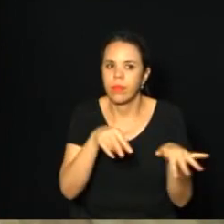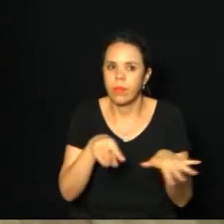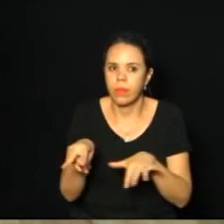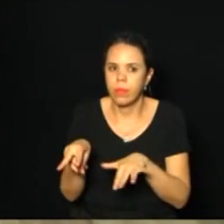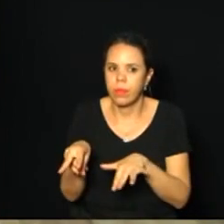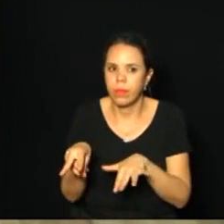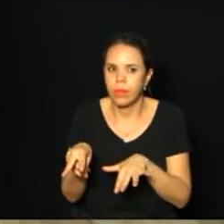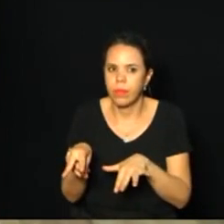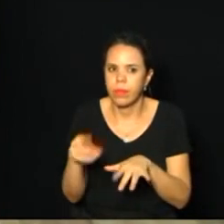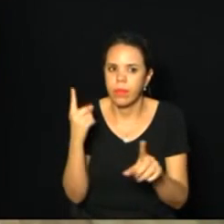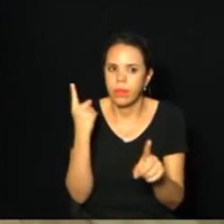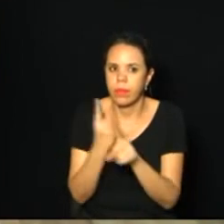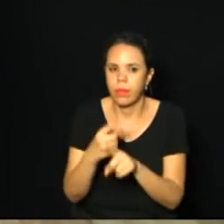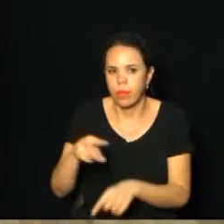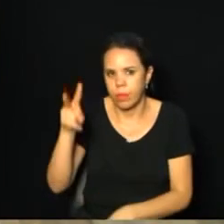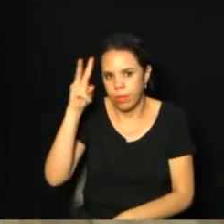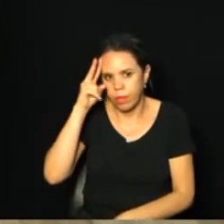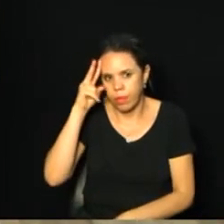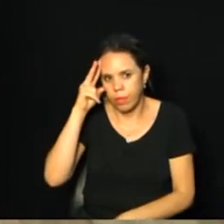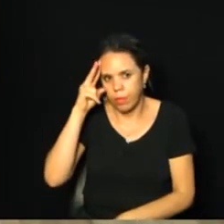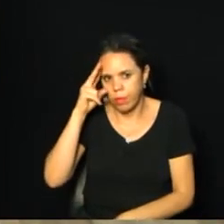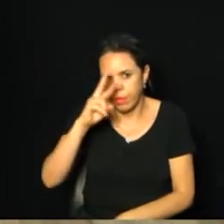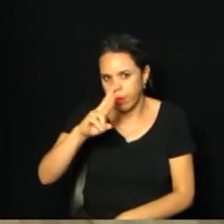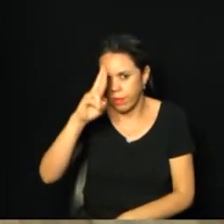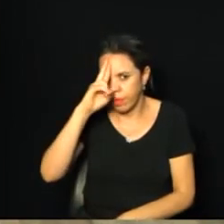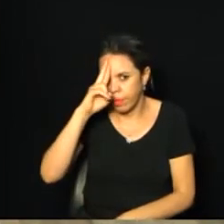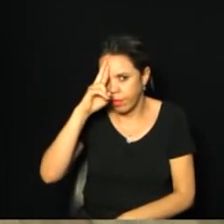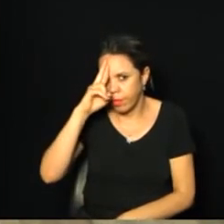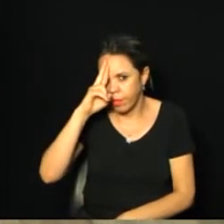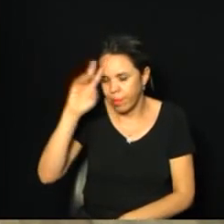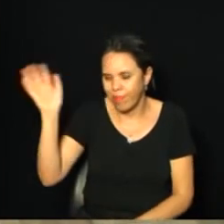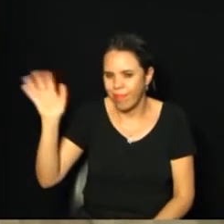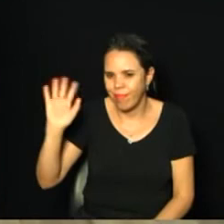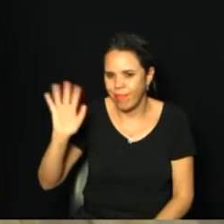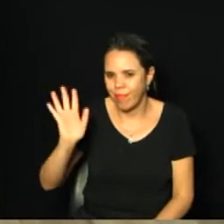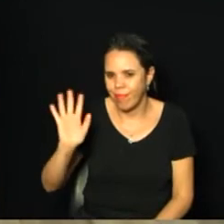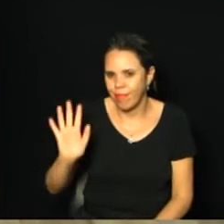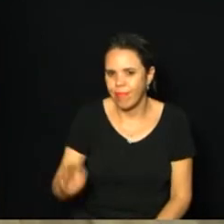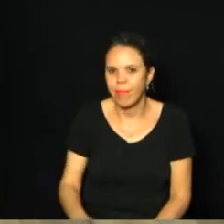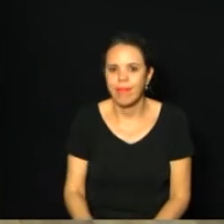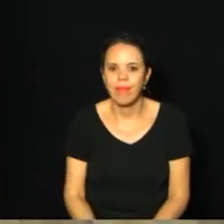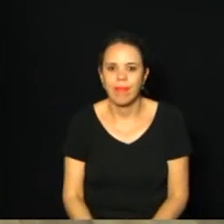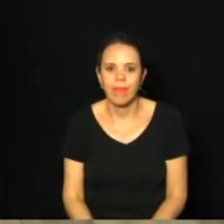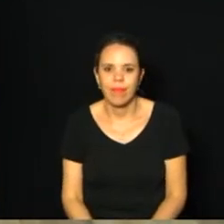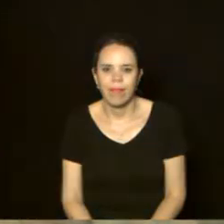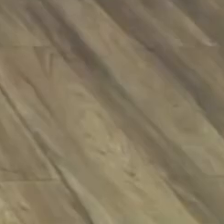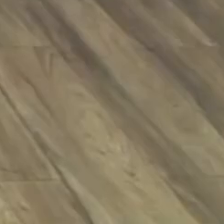semana e nos vemos na segunda-feira ao meio-dia. Até lá. Tchau, tchau.